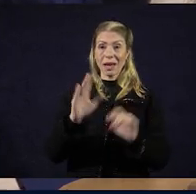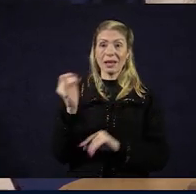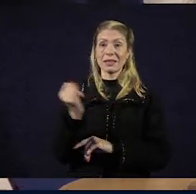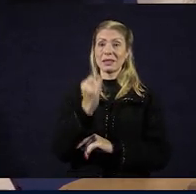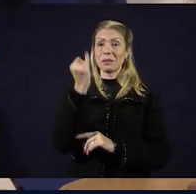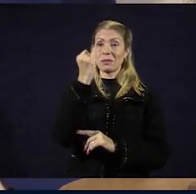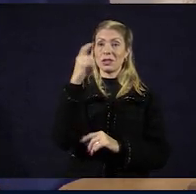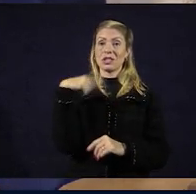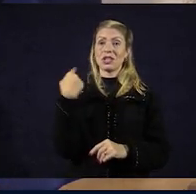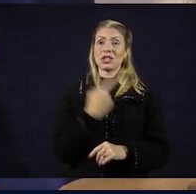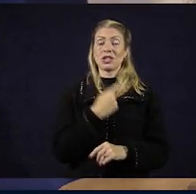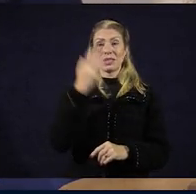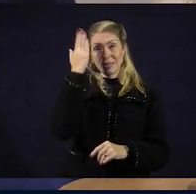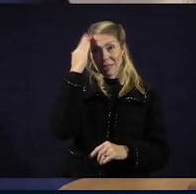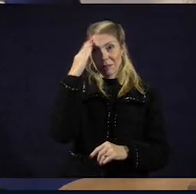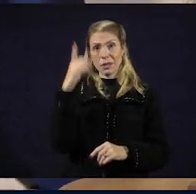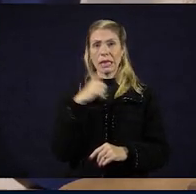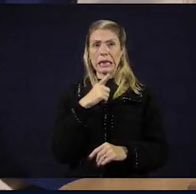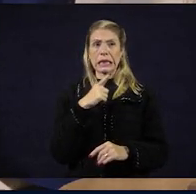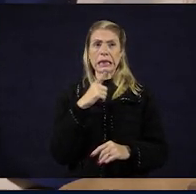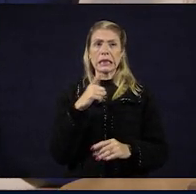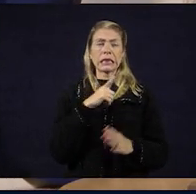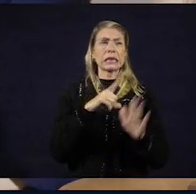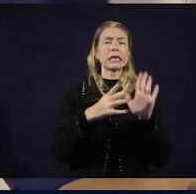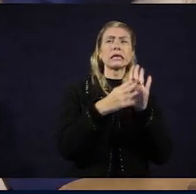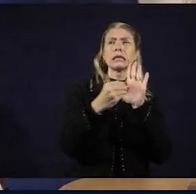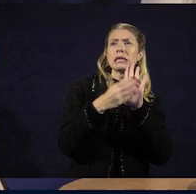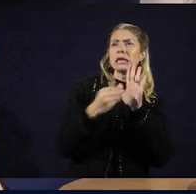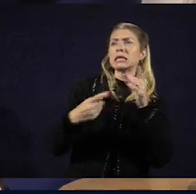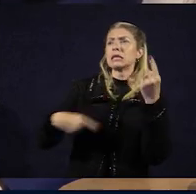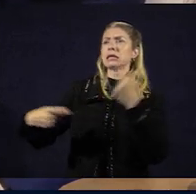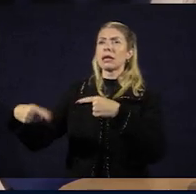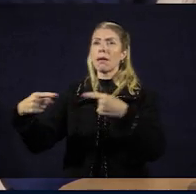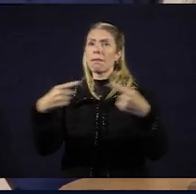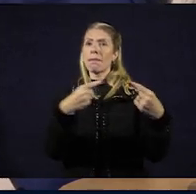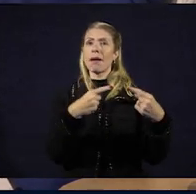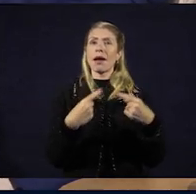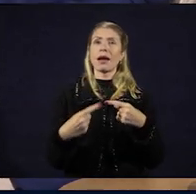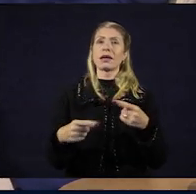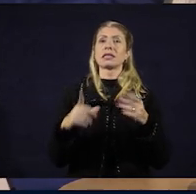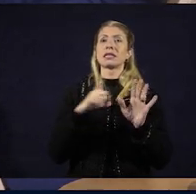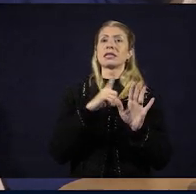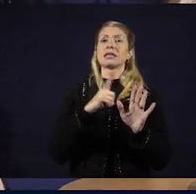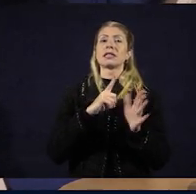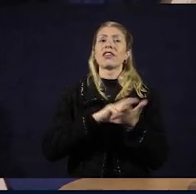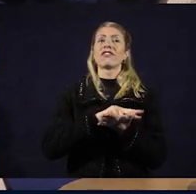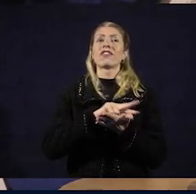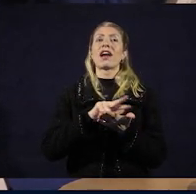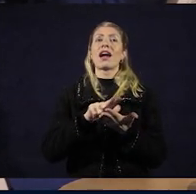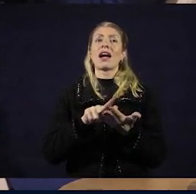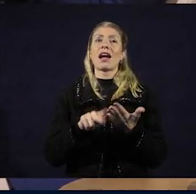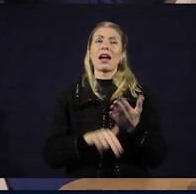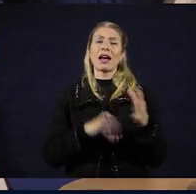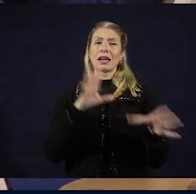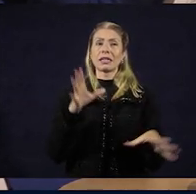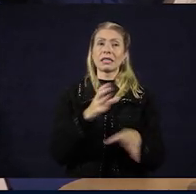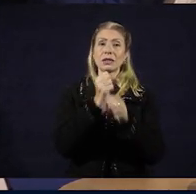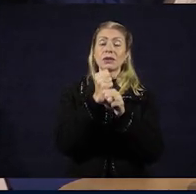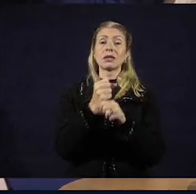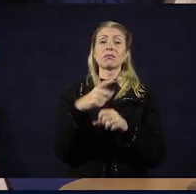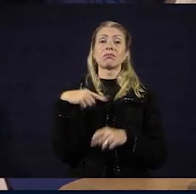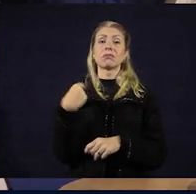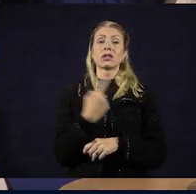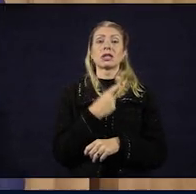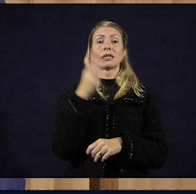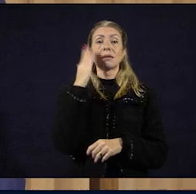de enormes simulações e debates então FD 1500 equações lá o berreal Mansur